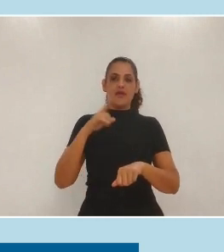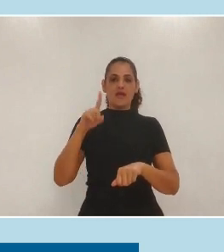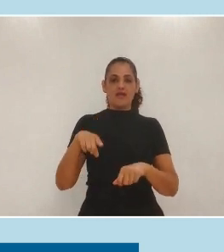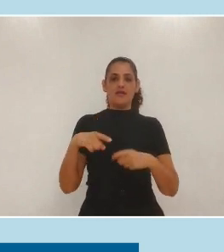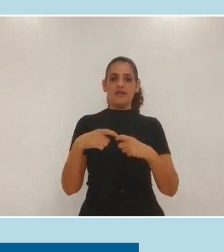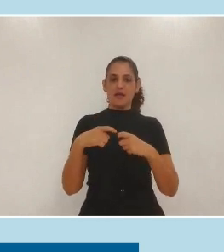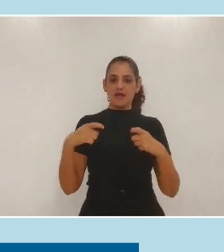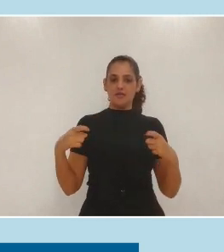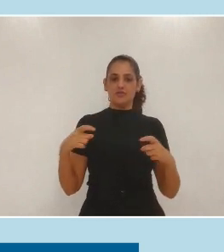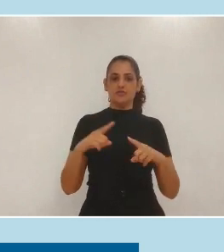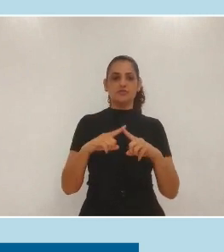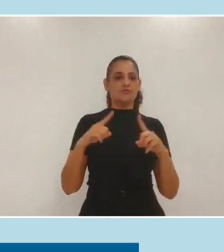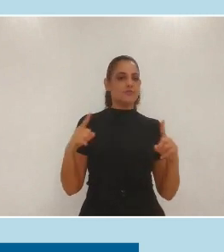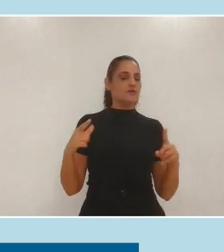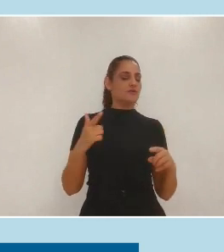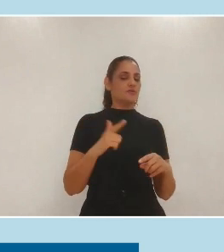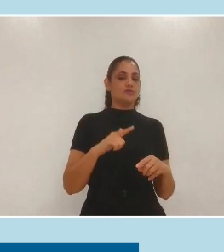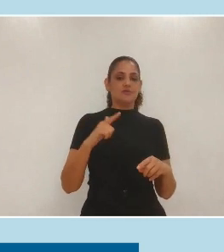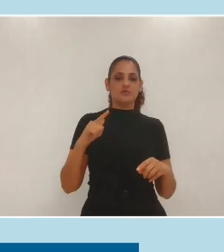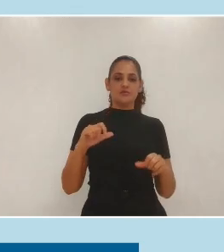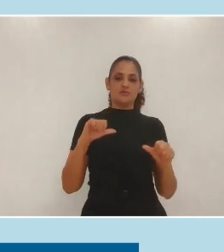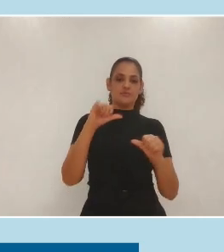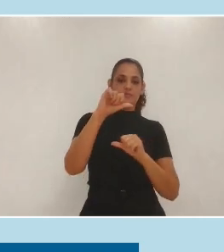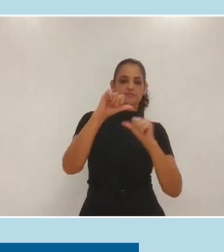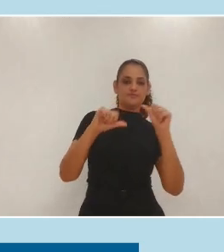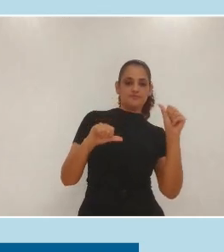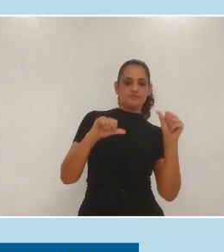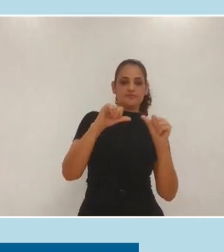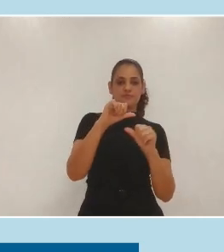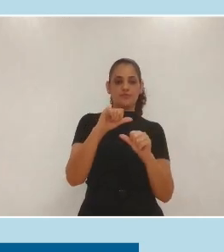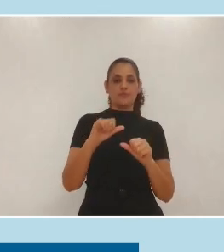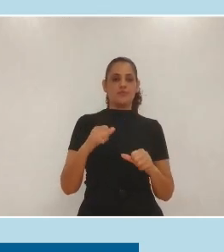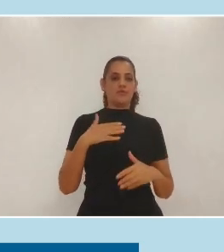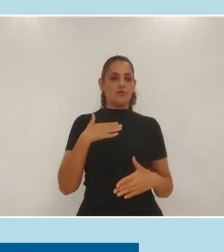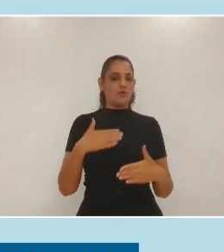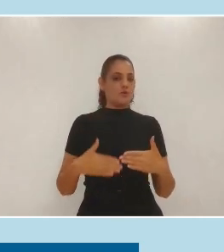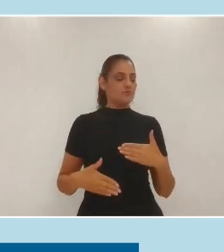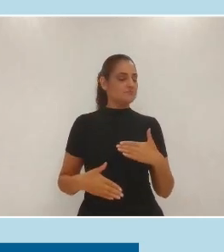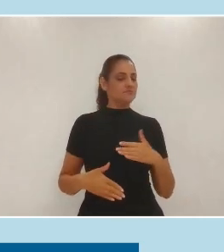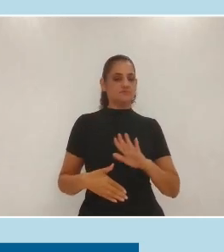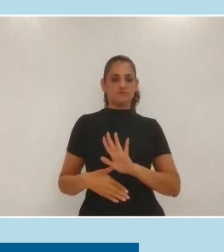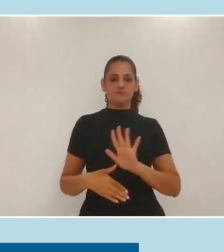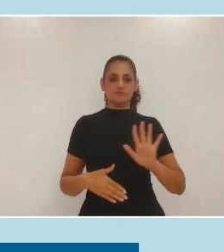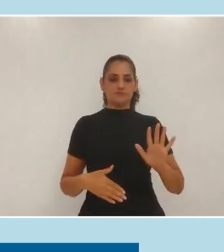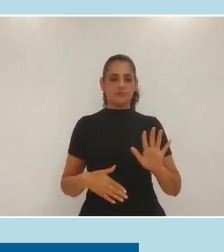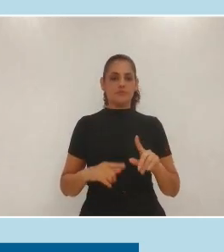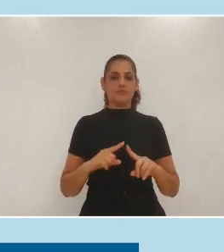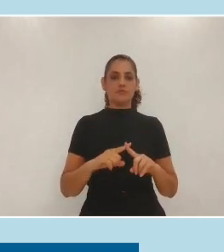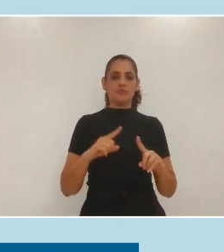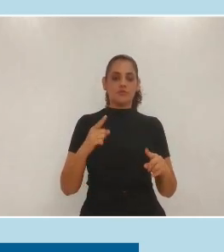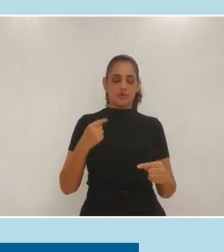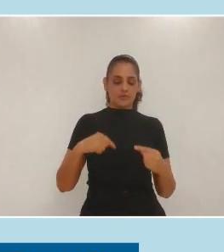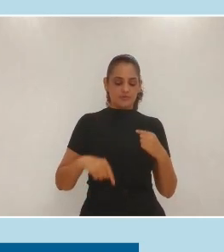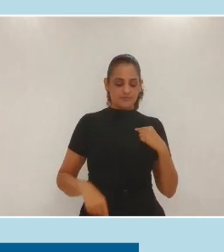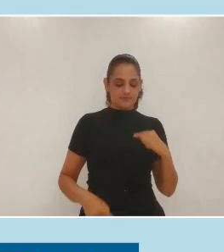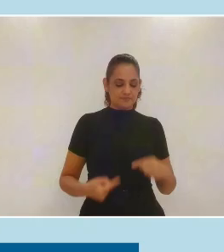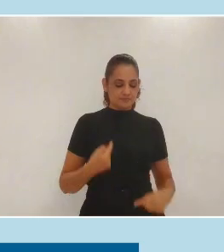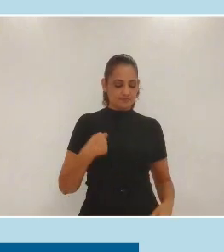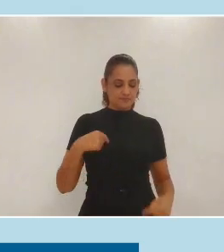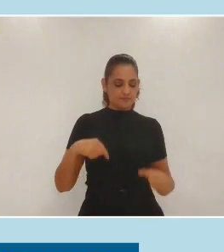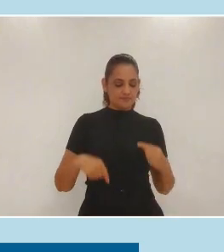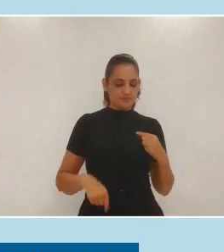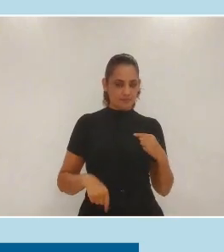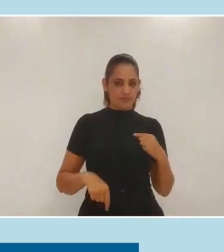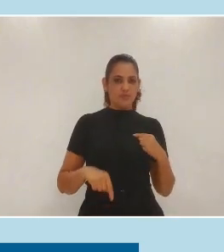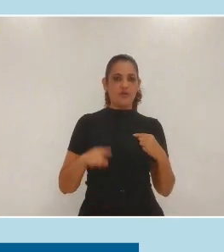tenho muita alteração nessa parte do meu corpo. O vascular é raro, mas